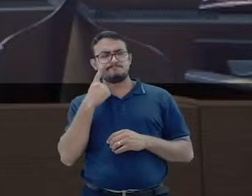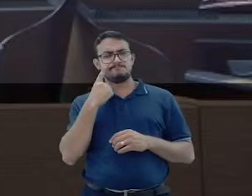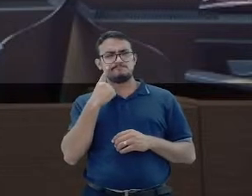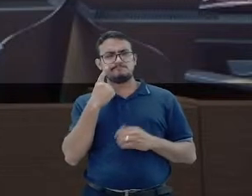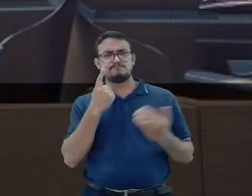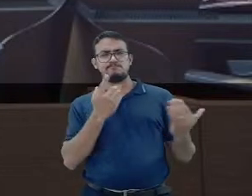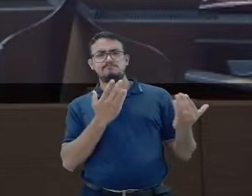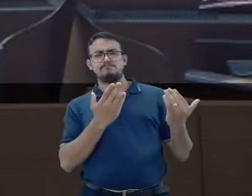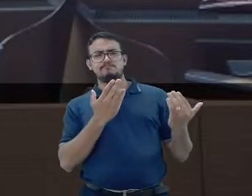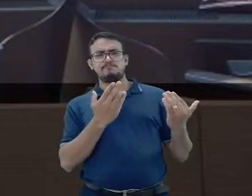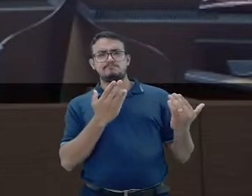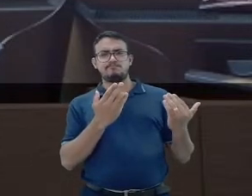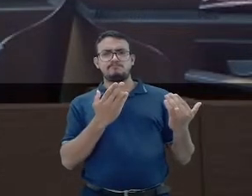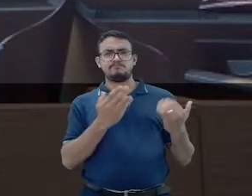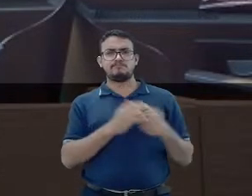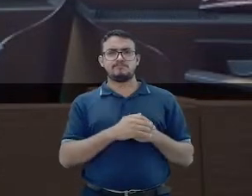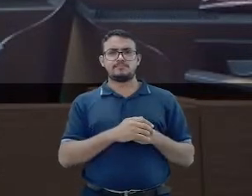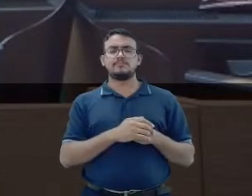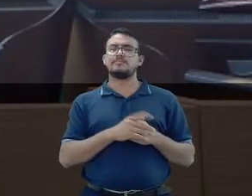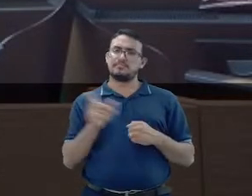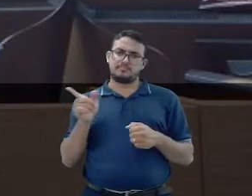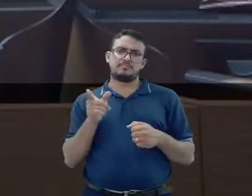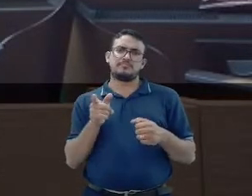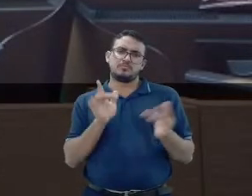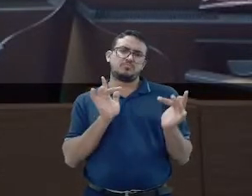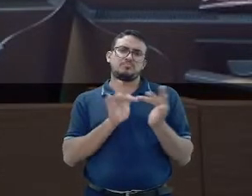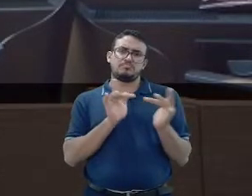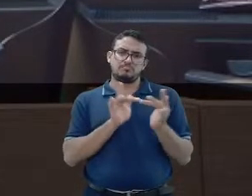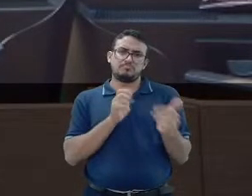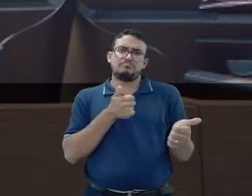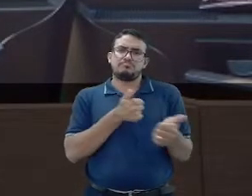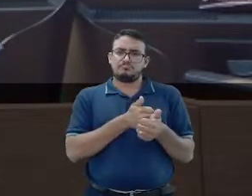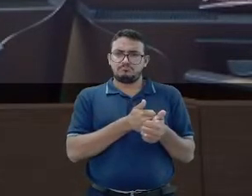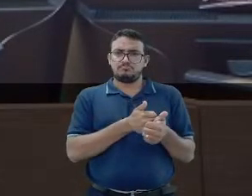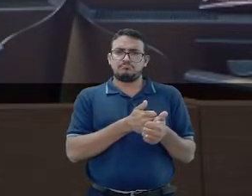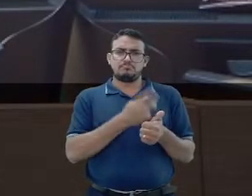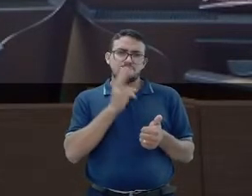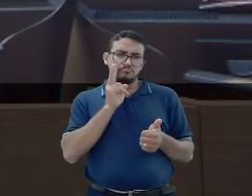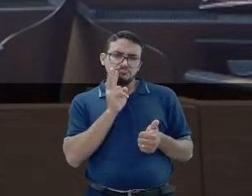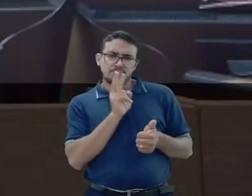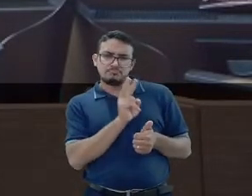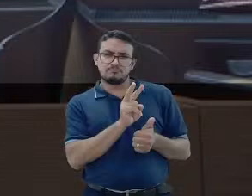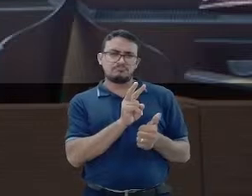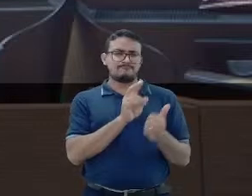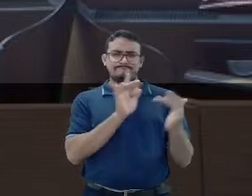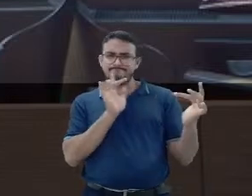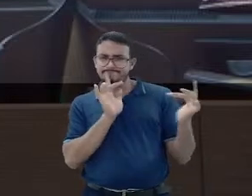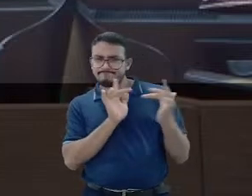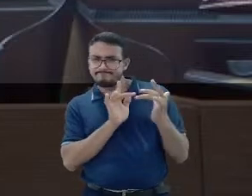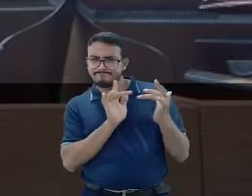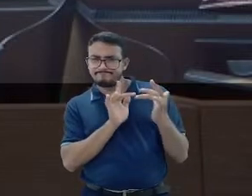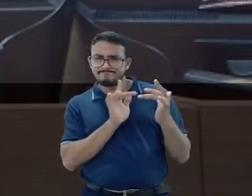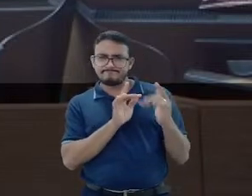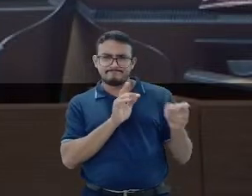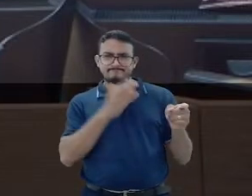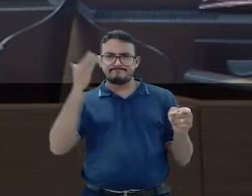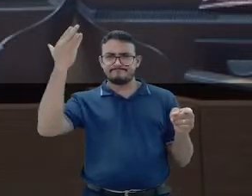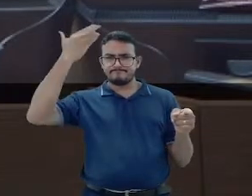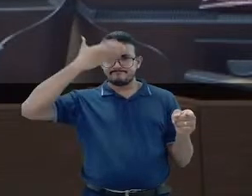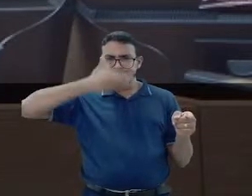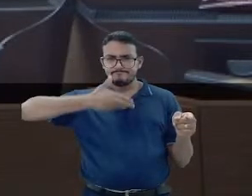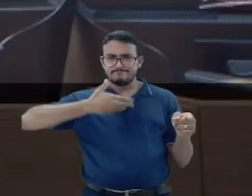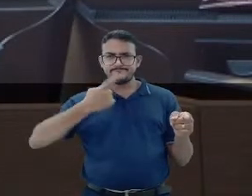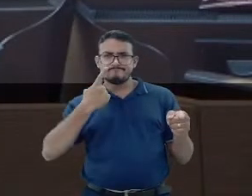do princípio da imediatidade, por ter sido ele quem, em contato direto com a prova, teve melhores condições